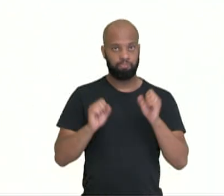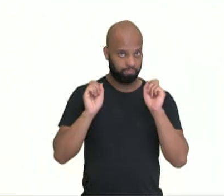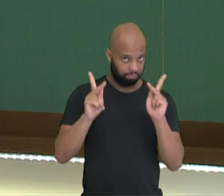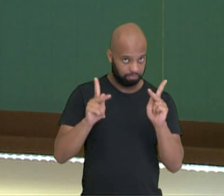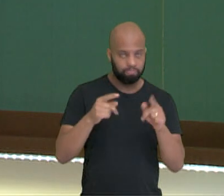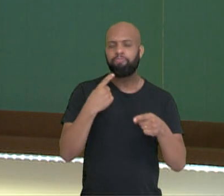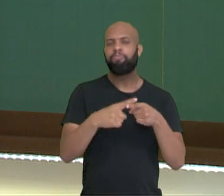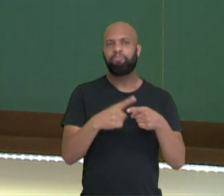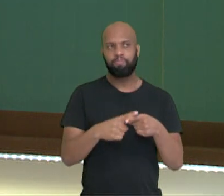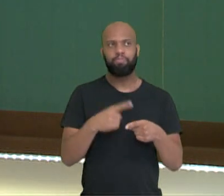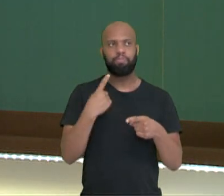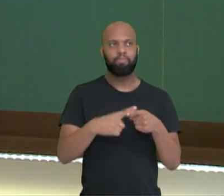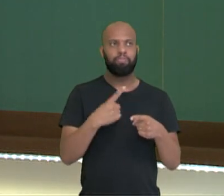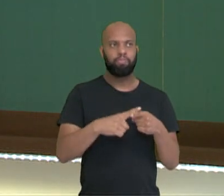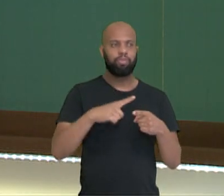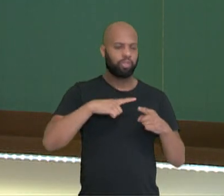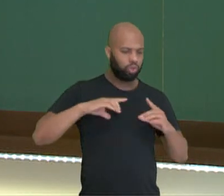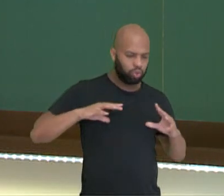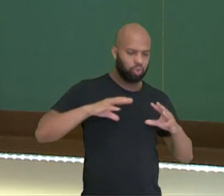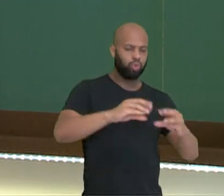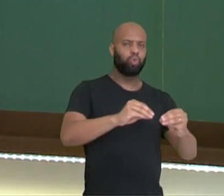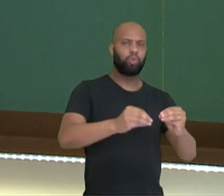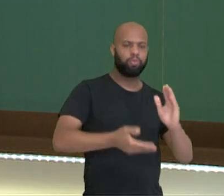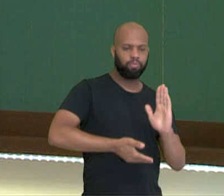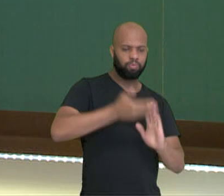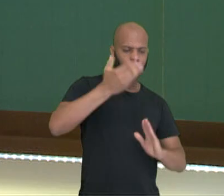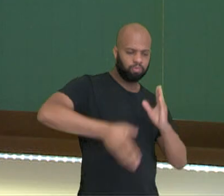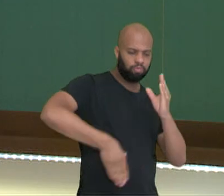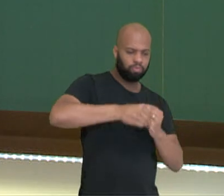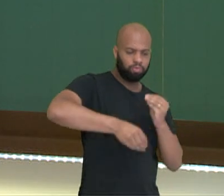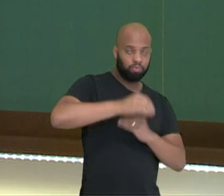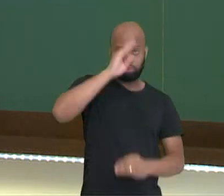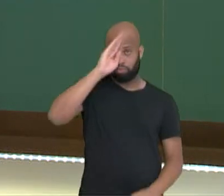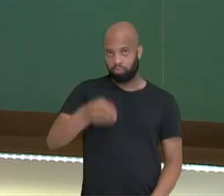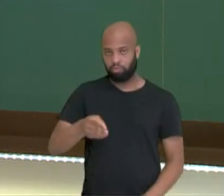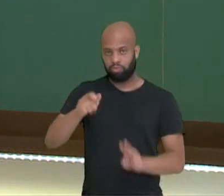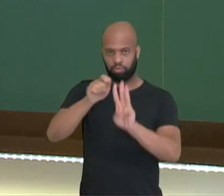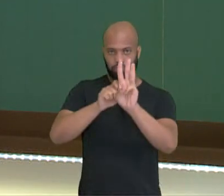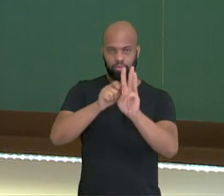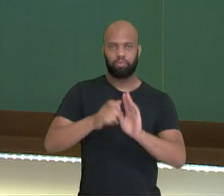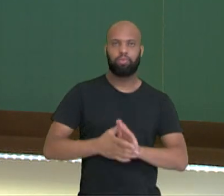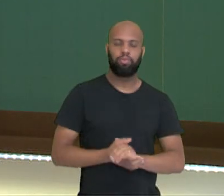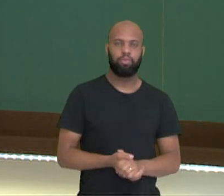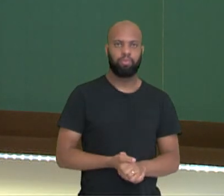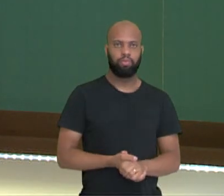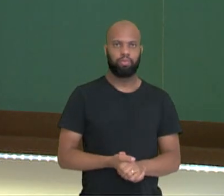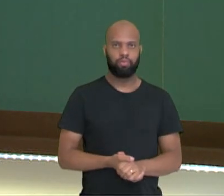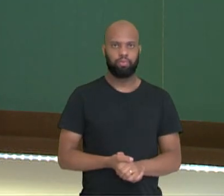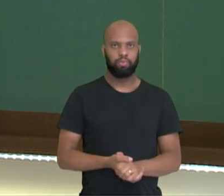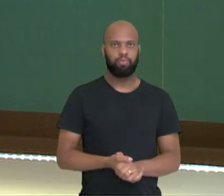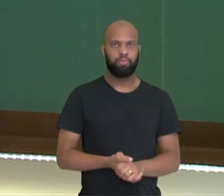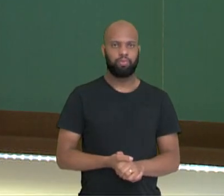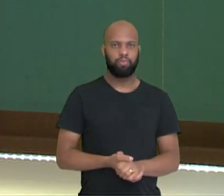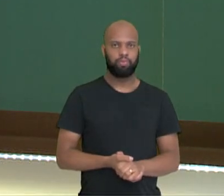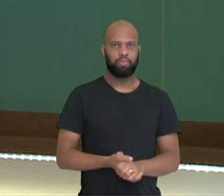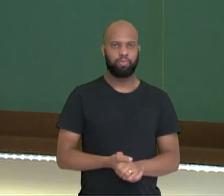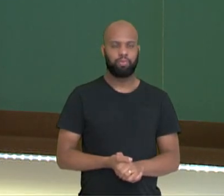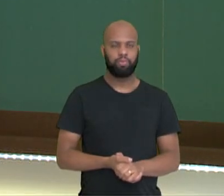Ok? Por quê? Porque ele colocou todos os aumentos em uma única vez ali no final do terceiro mês. Legal? Muito